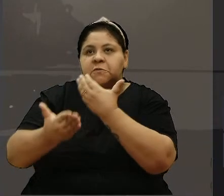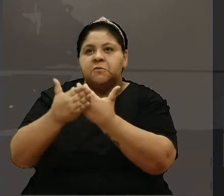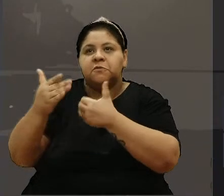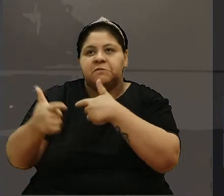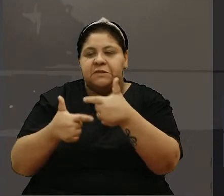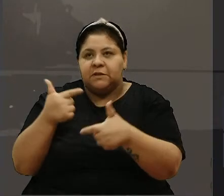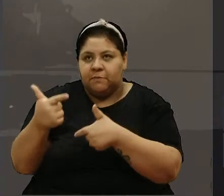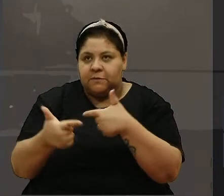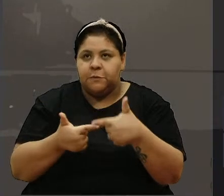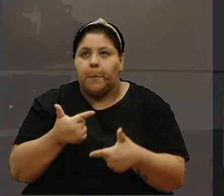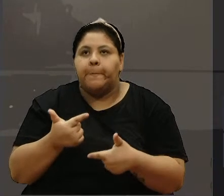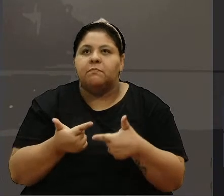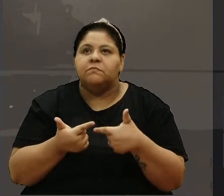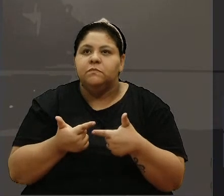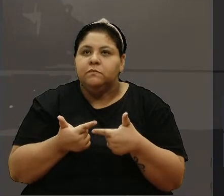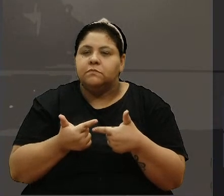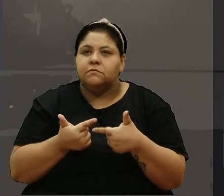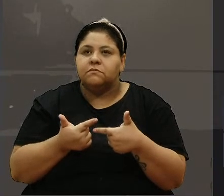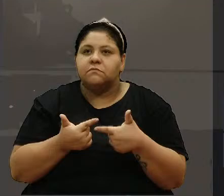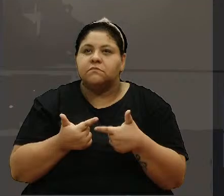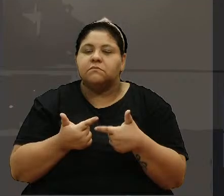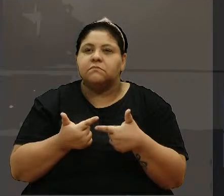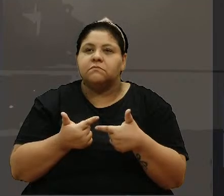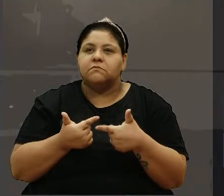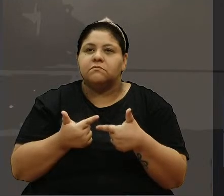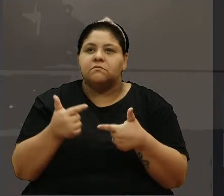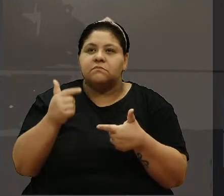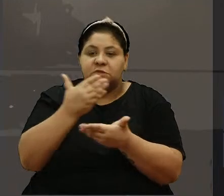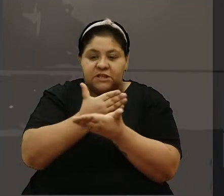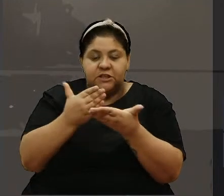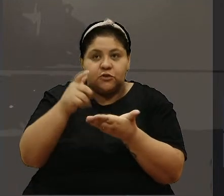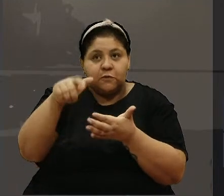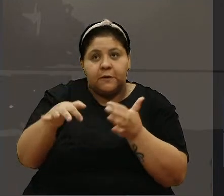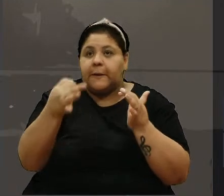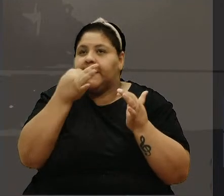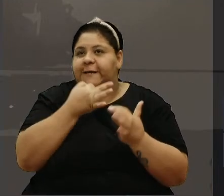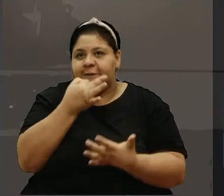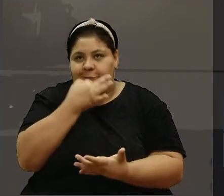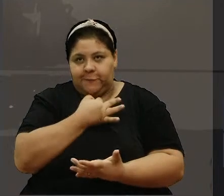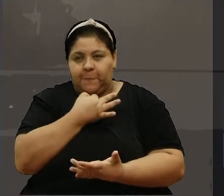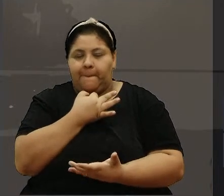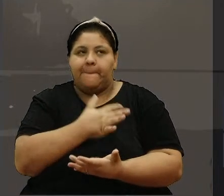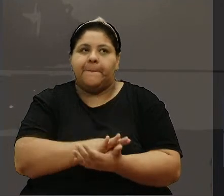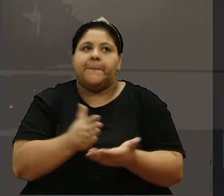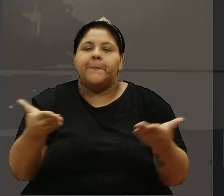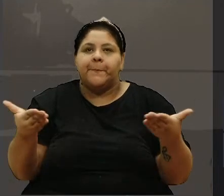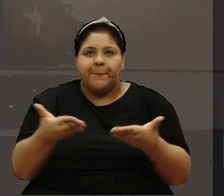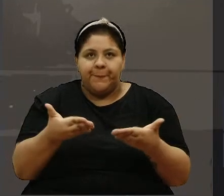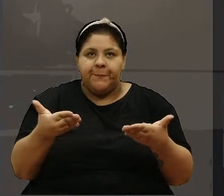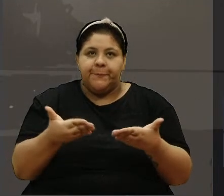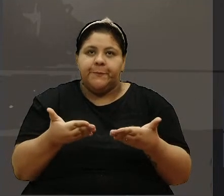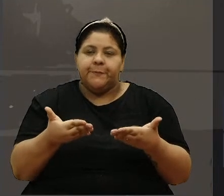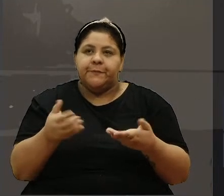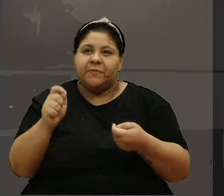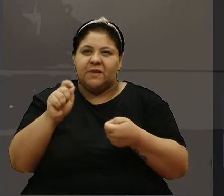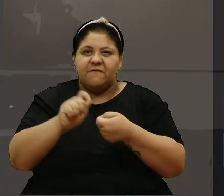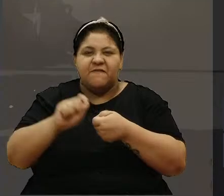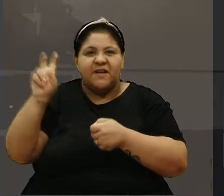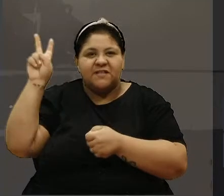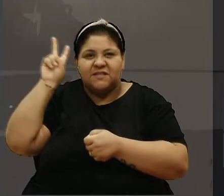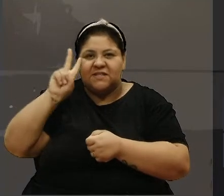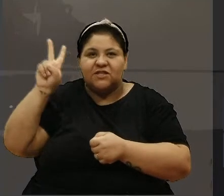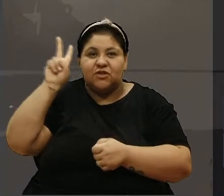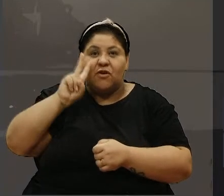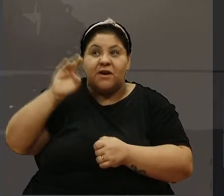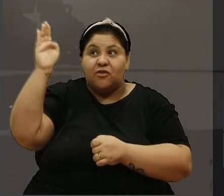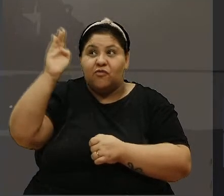trabalho que é de origem aqui da nossa cidade de Caxias do Sul, que hoje faz história em nível